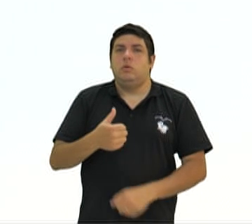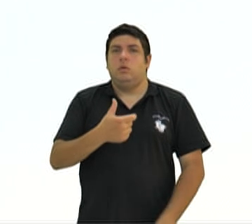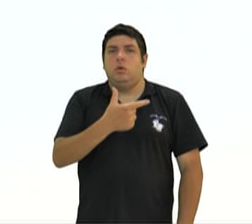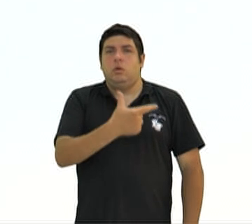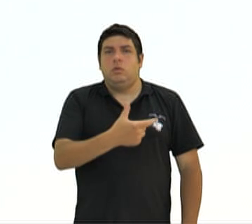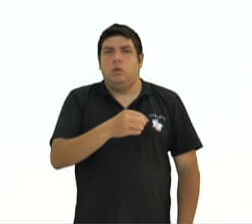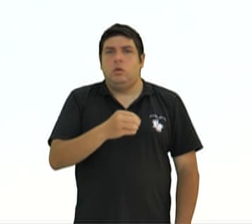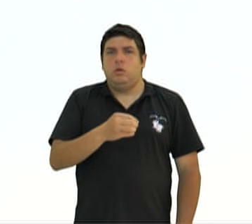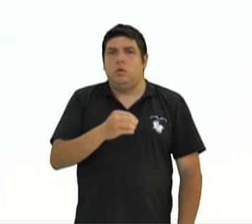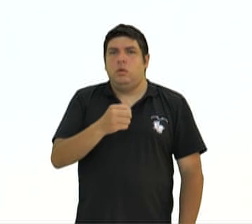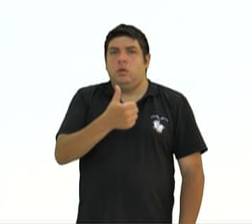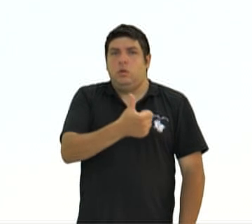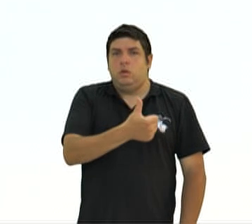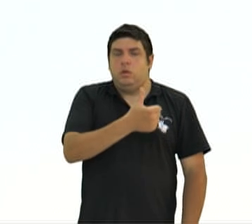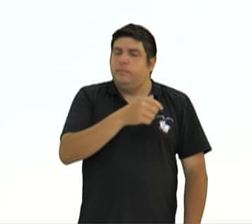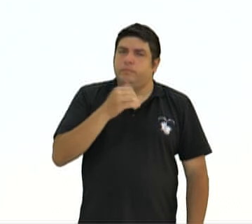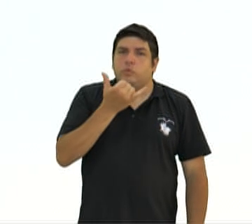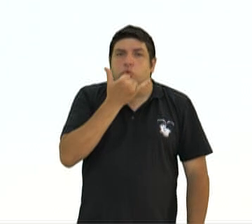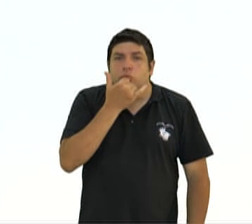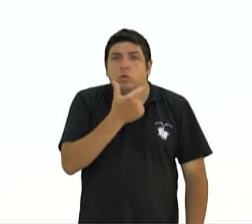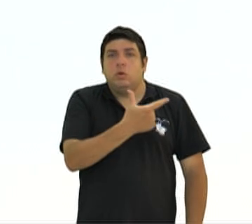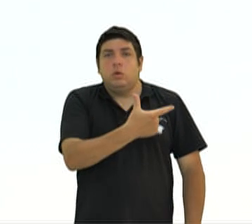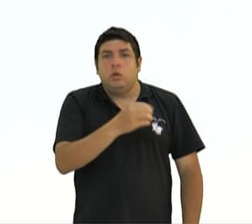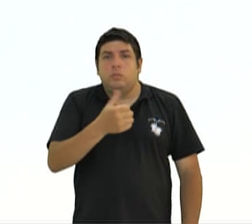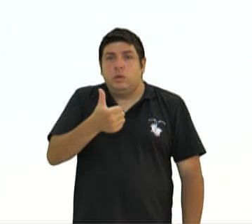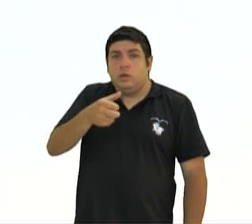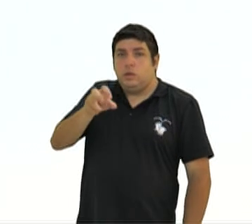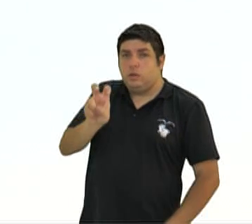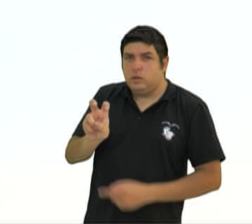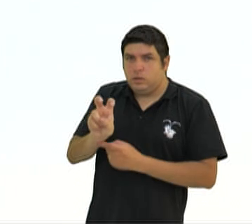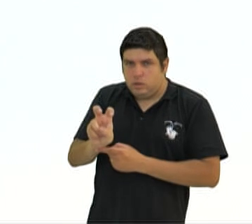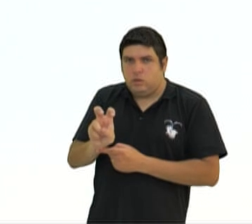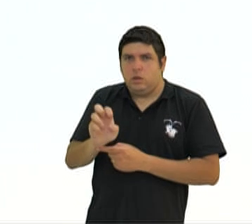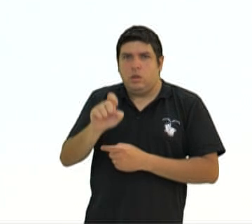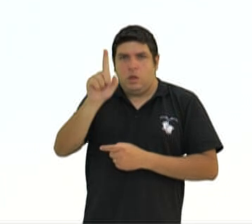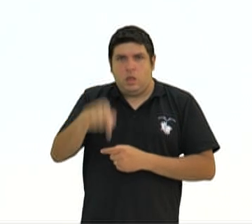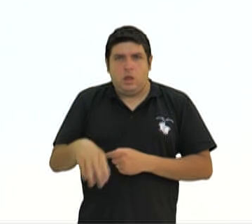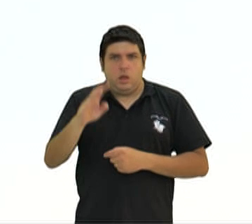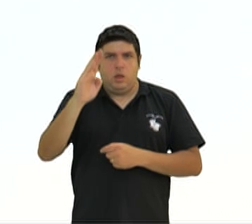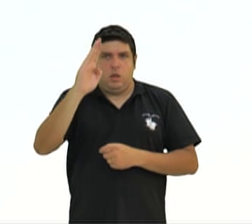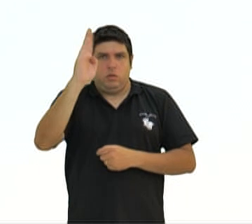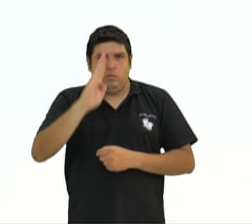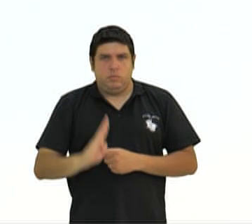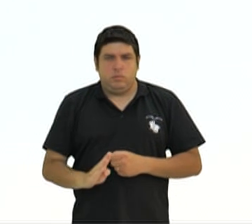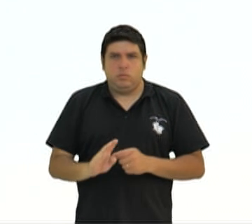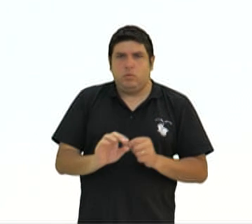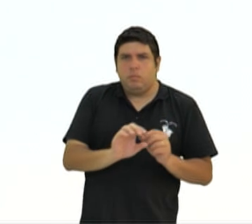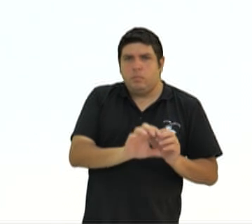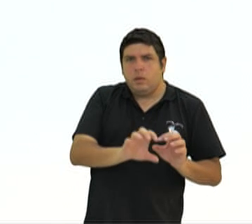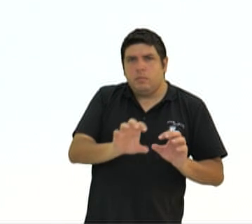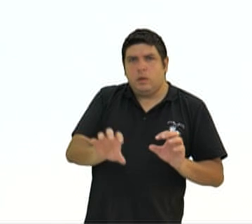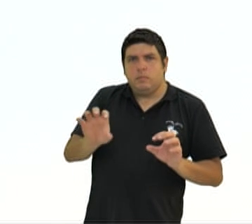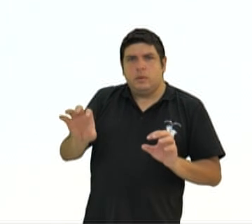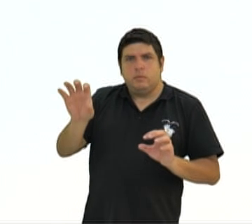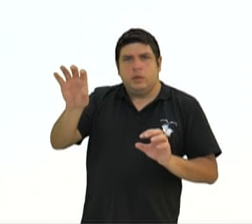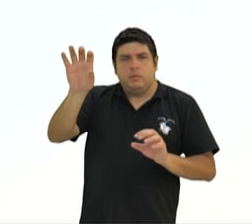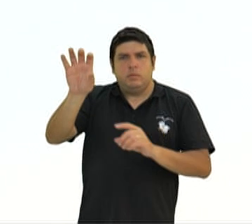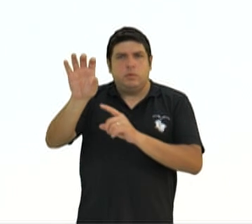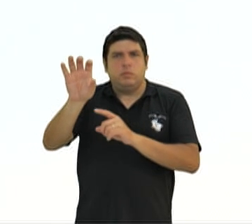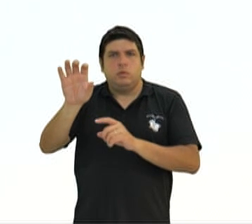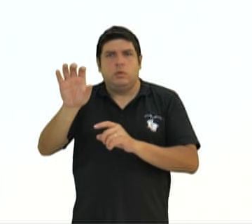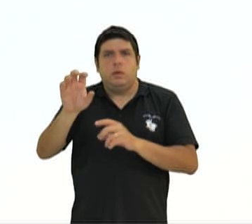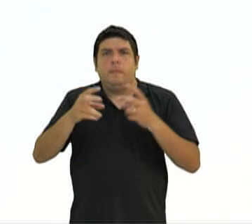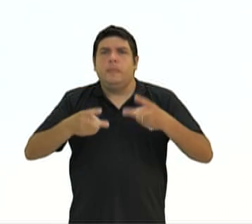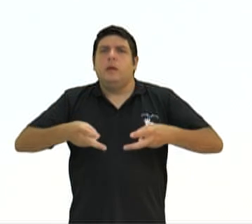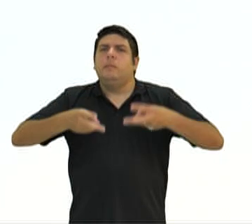Então, pelas cores, o que que nós vamos ver ali? As áreas com maior quantidade de estabelecimentos e menor. São Paulo